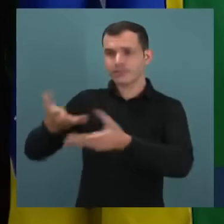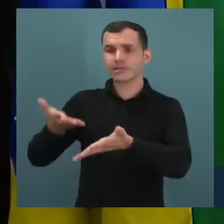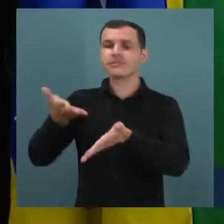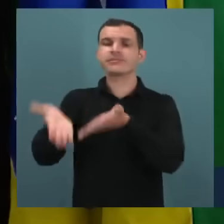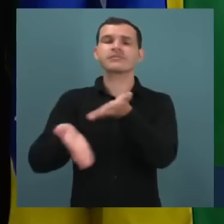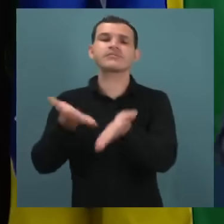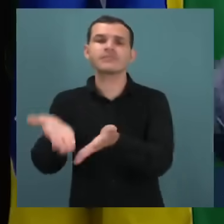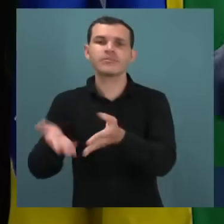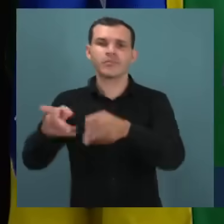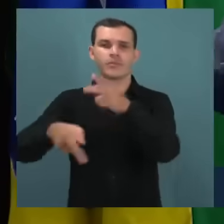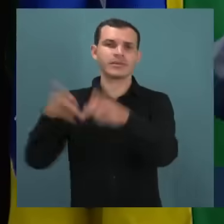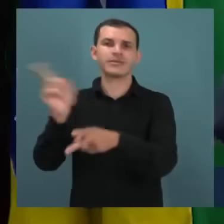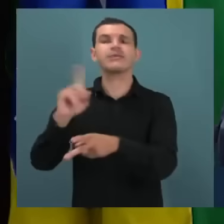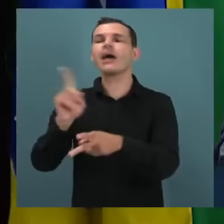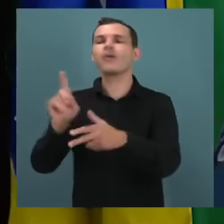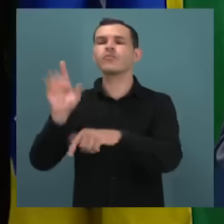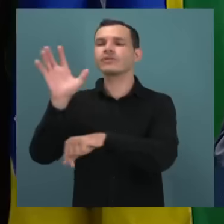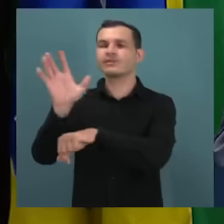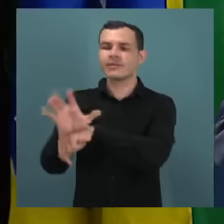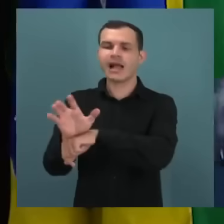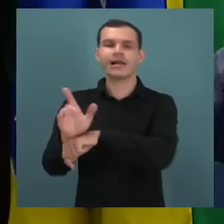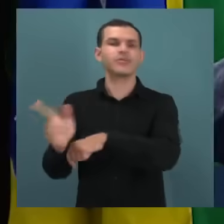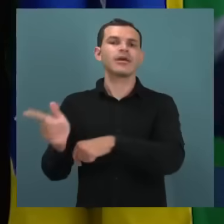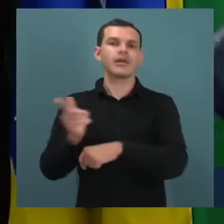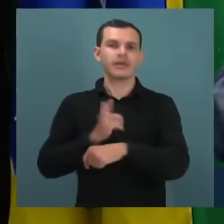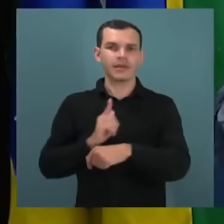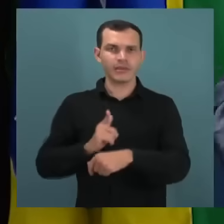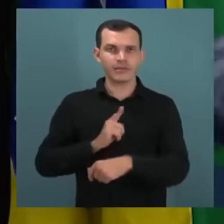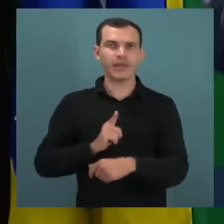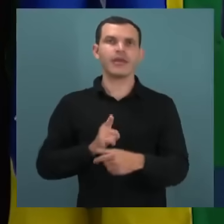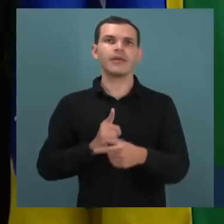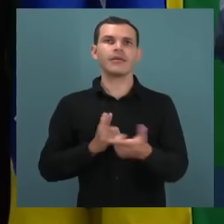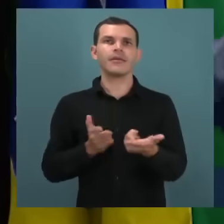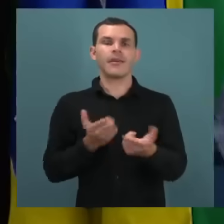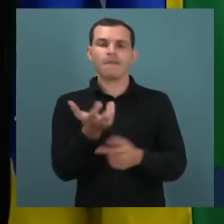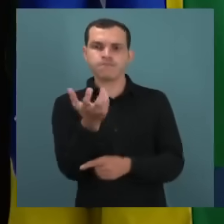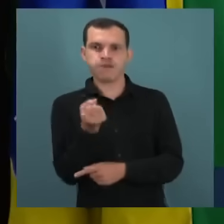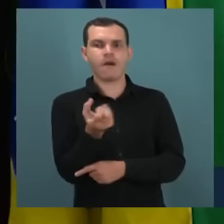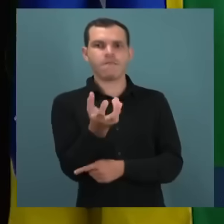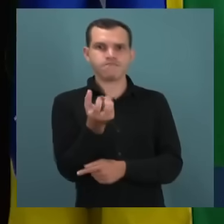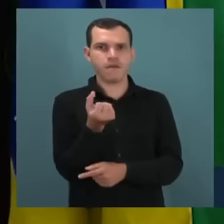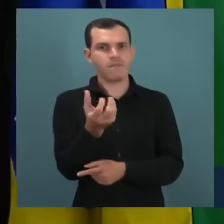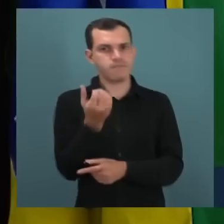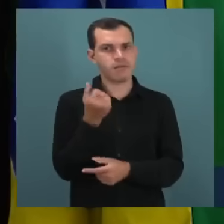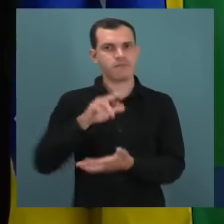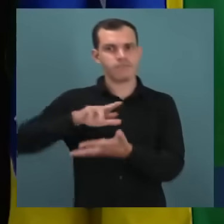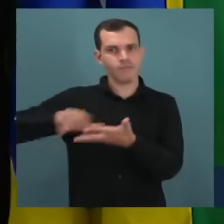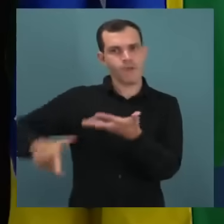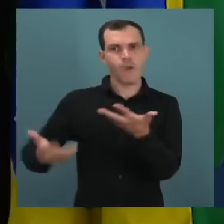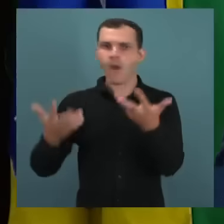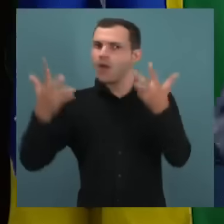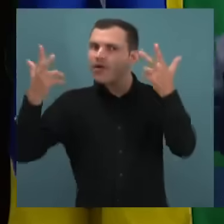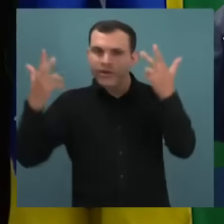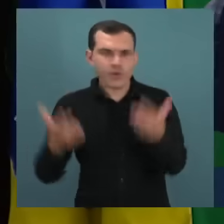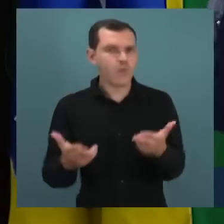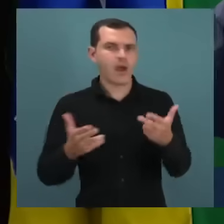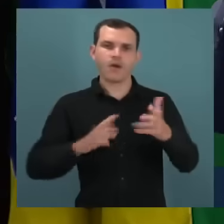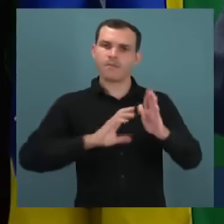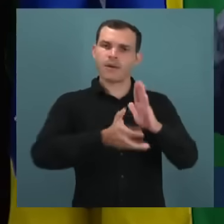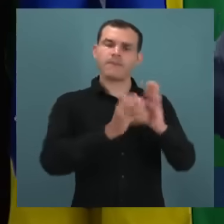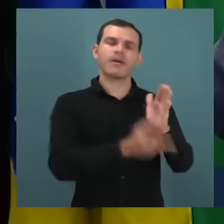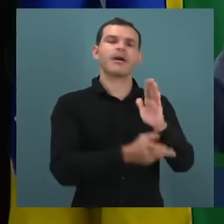Estado leviatã, hipertrofiado, cheio de apaniguados, como é o caso hoje do Partido dos Trabalhadores, que